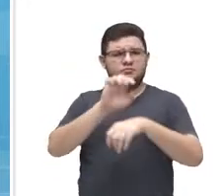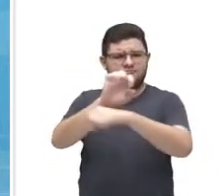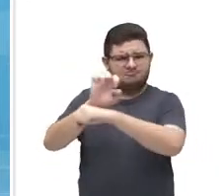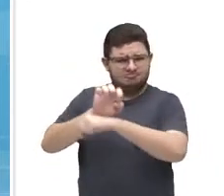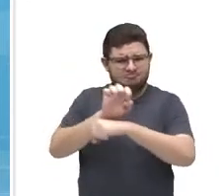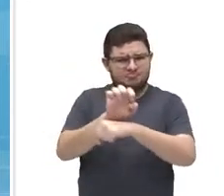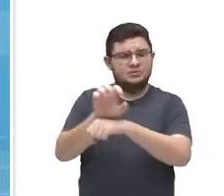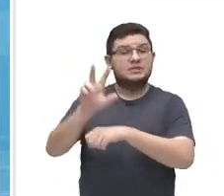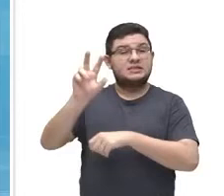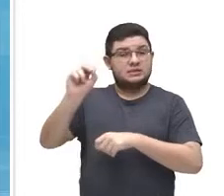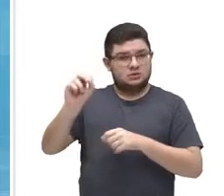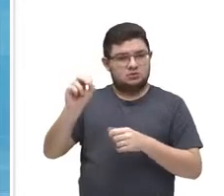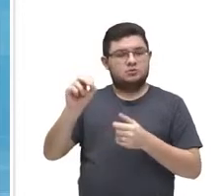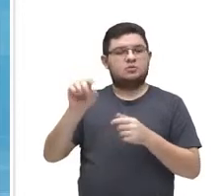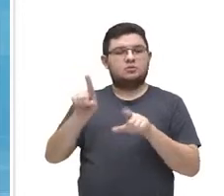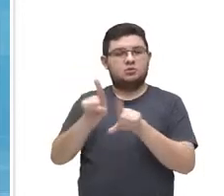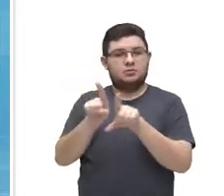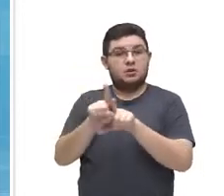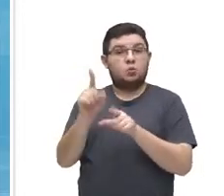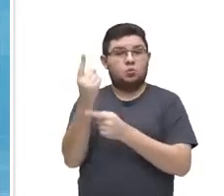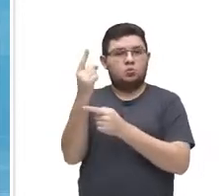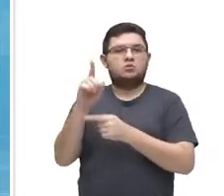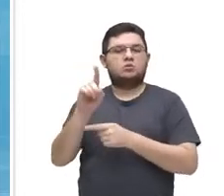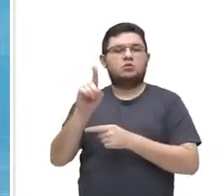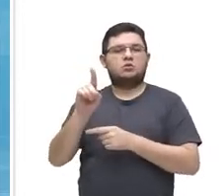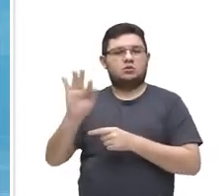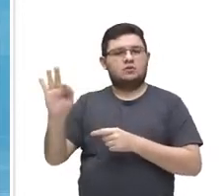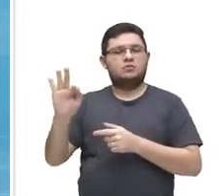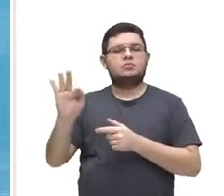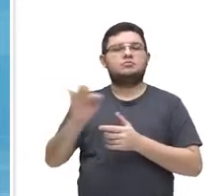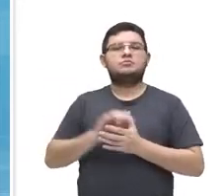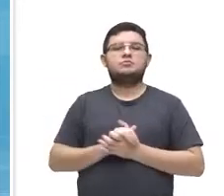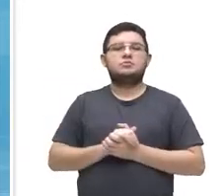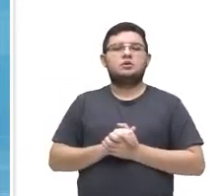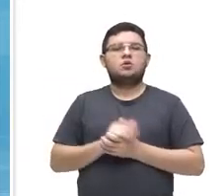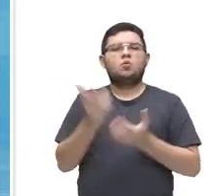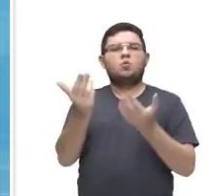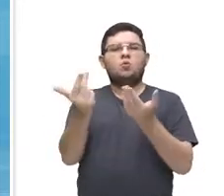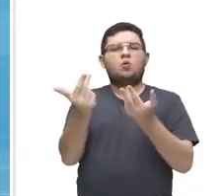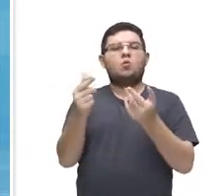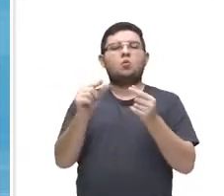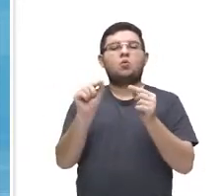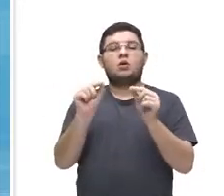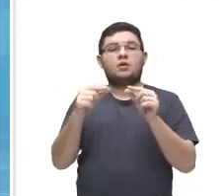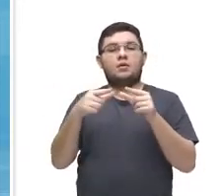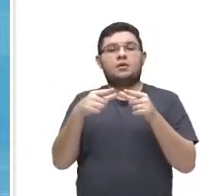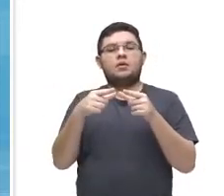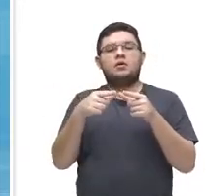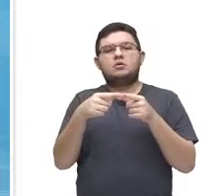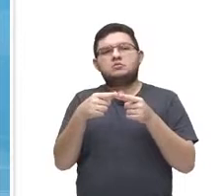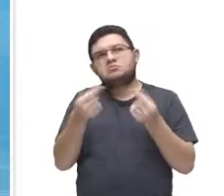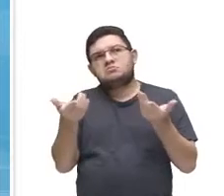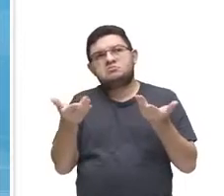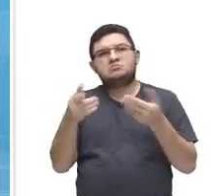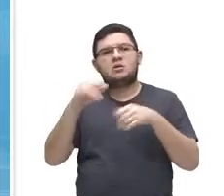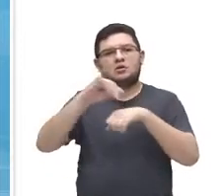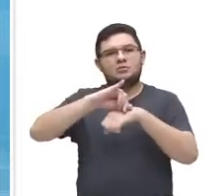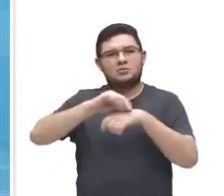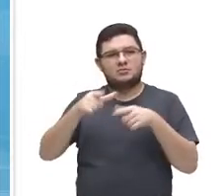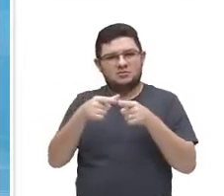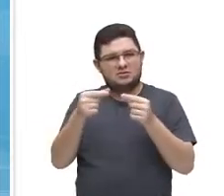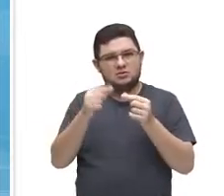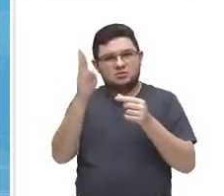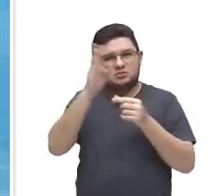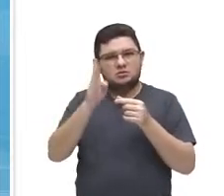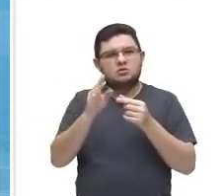50 estados e um distrito federal. Né? O distrito federal aí seria o equivalente a Brasília, né, por